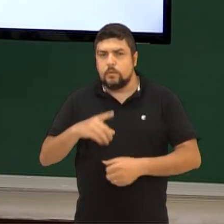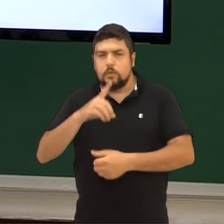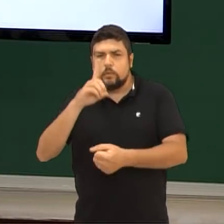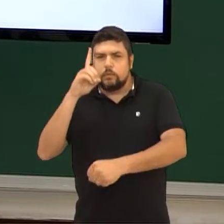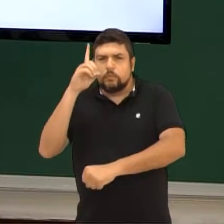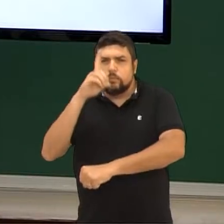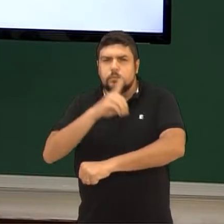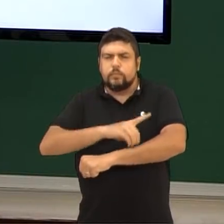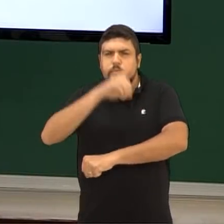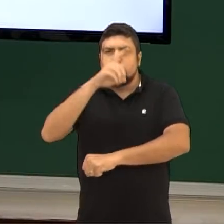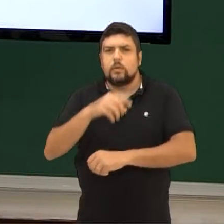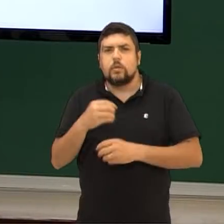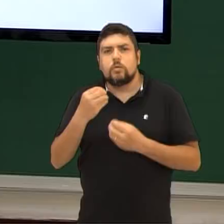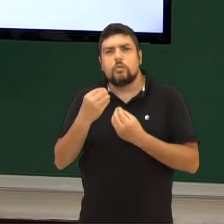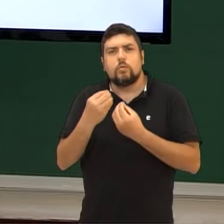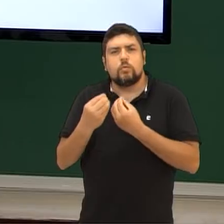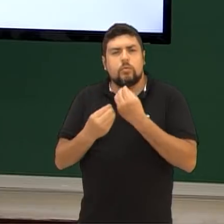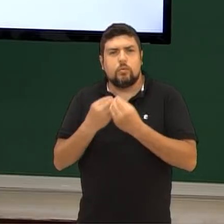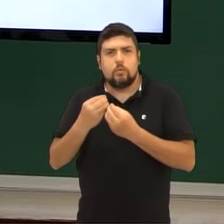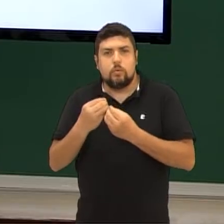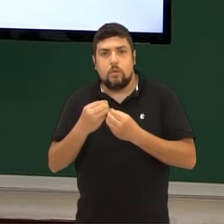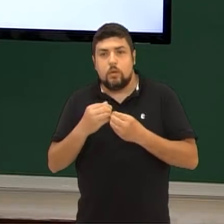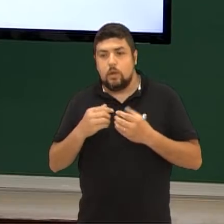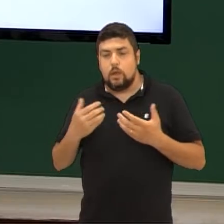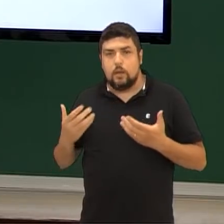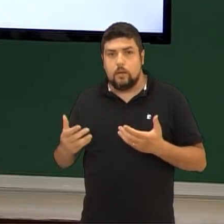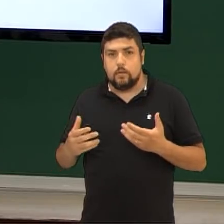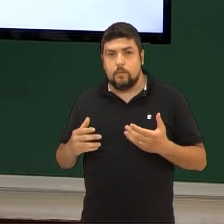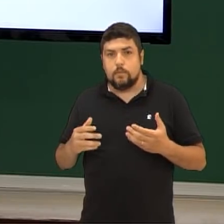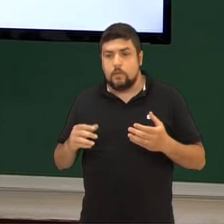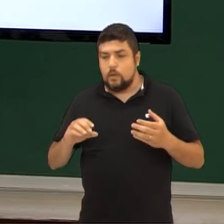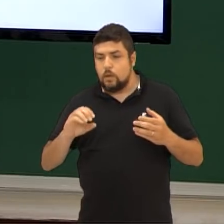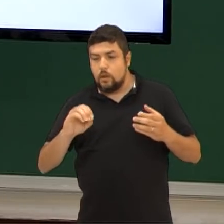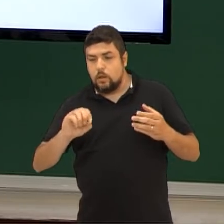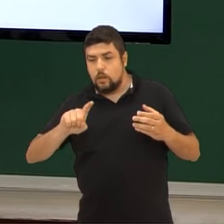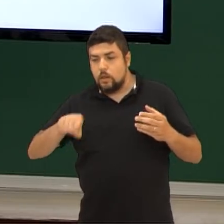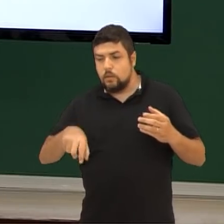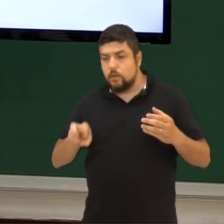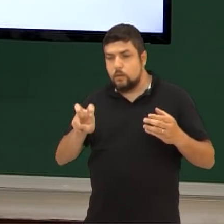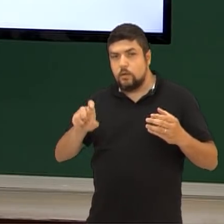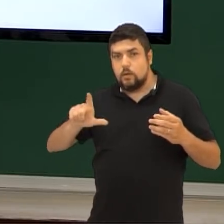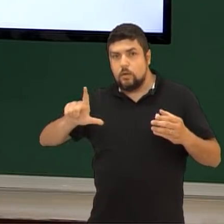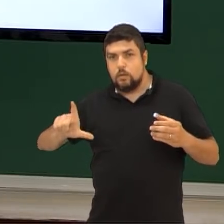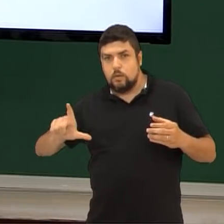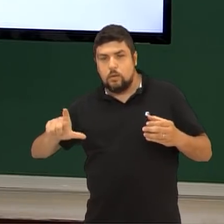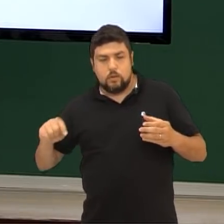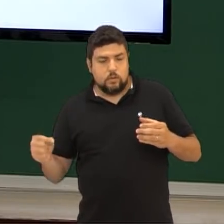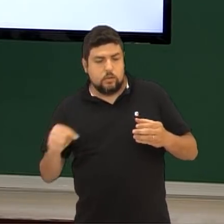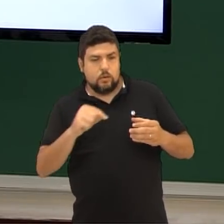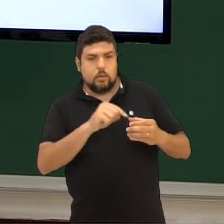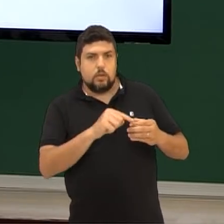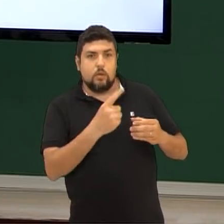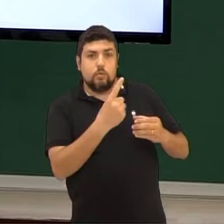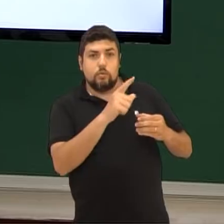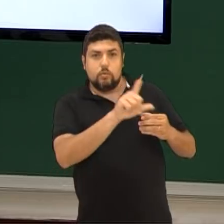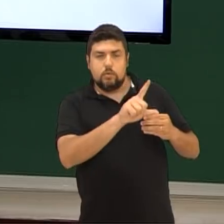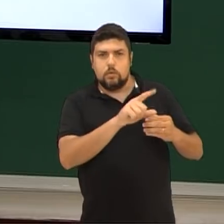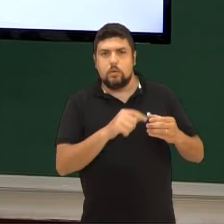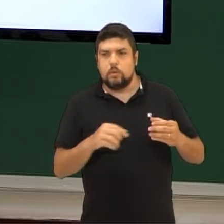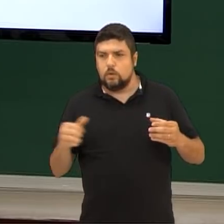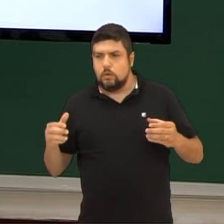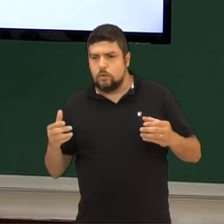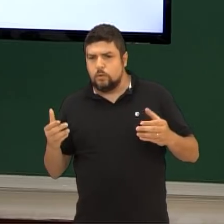Helena fez uma mistura de meio litro em 1 litro. Não